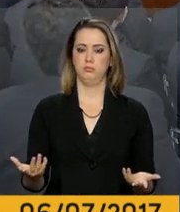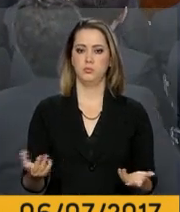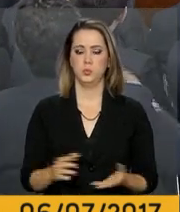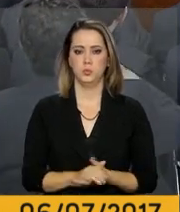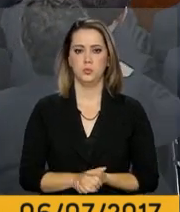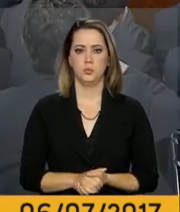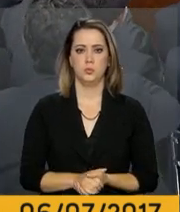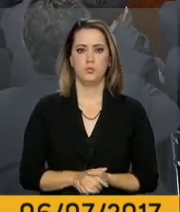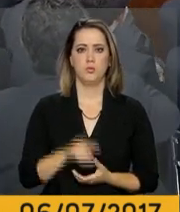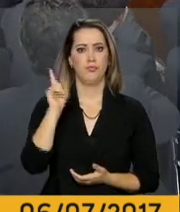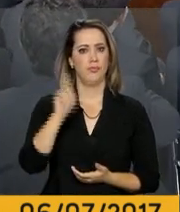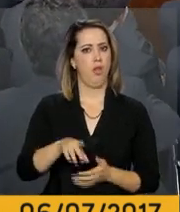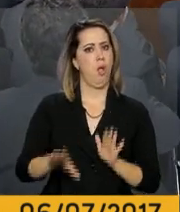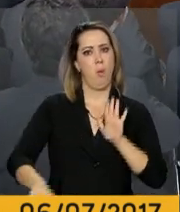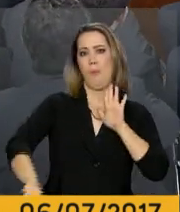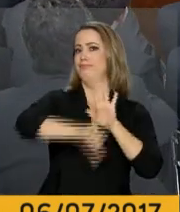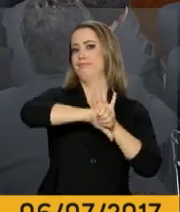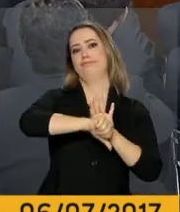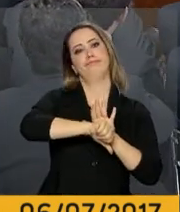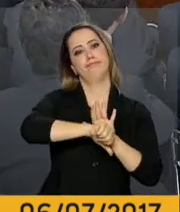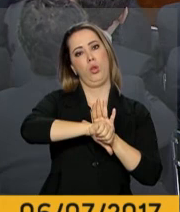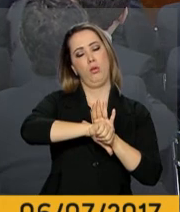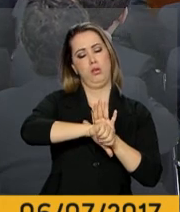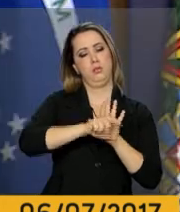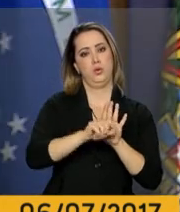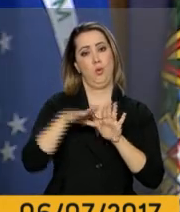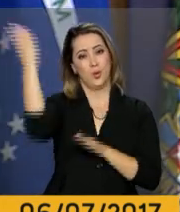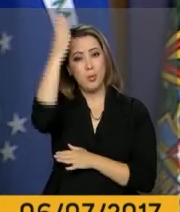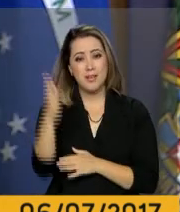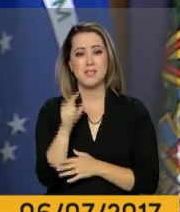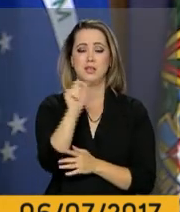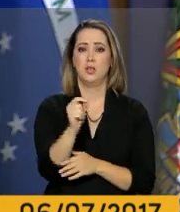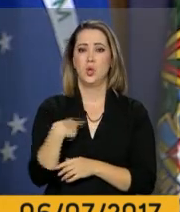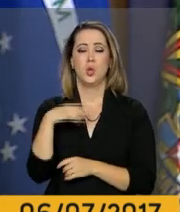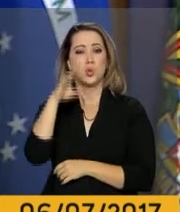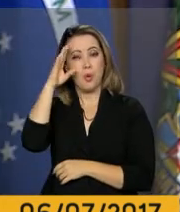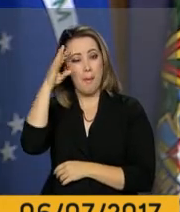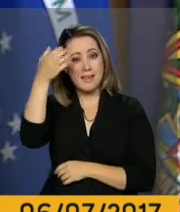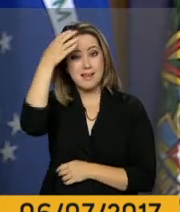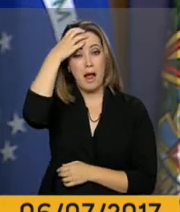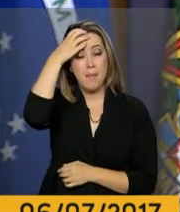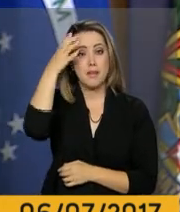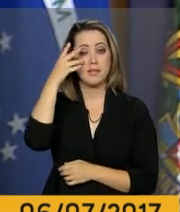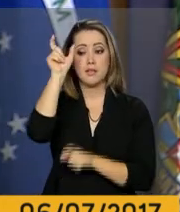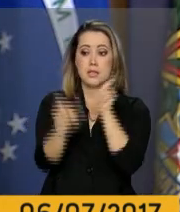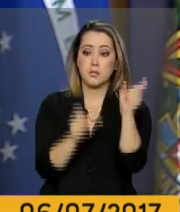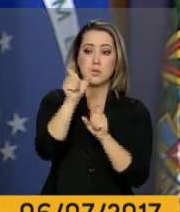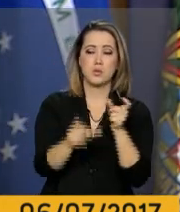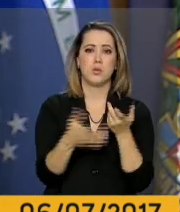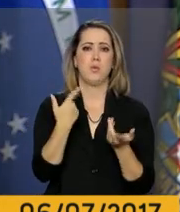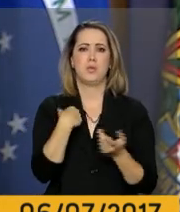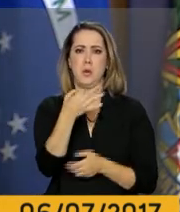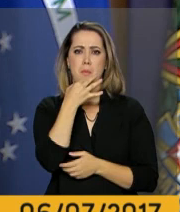é um crime contra o estado democrático de direito isso só passa pela cabeça daqueles que na verdade acham